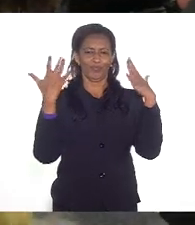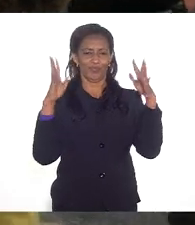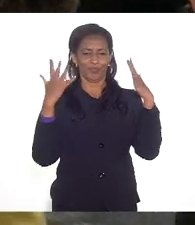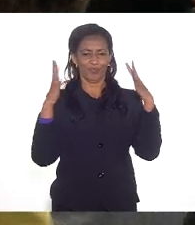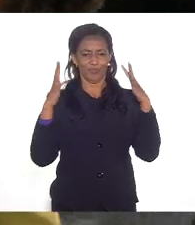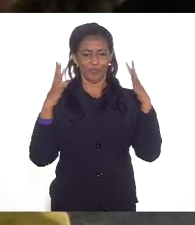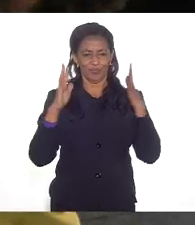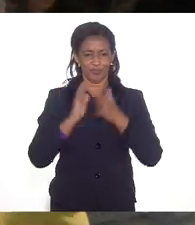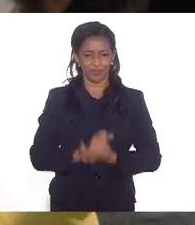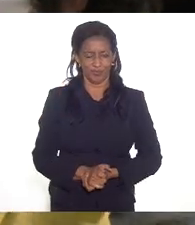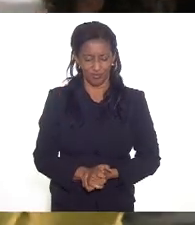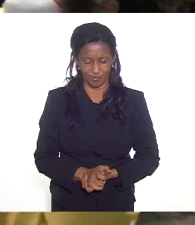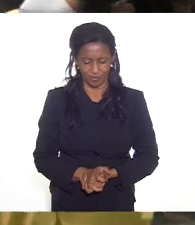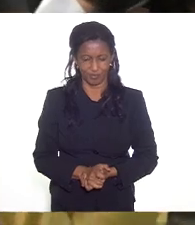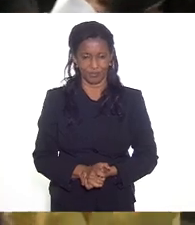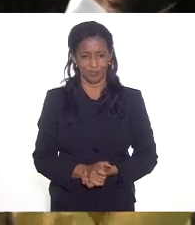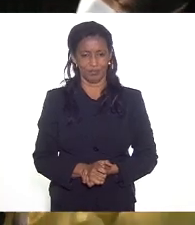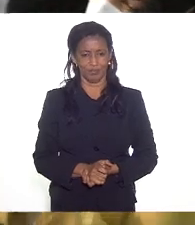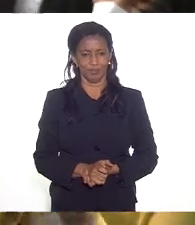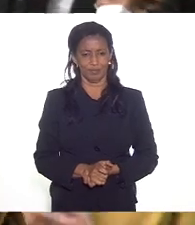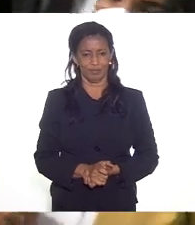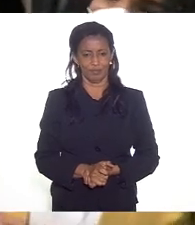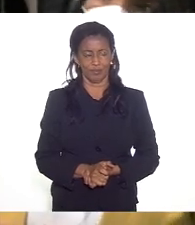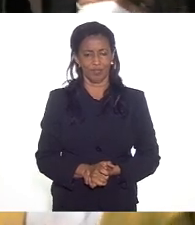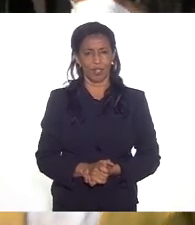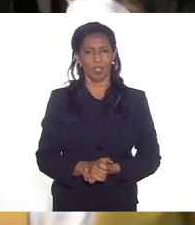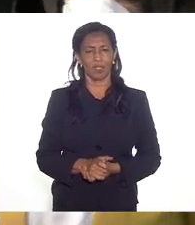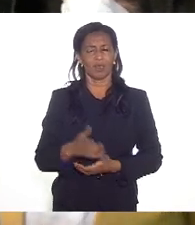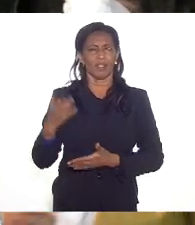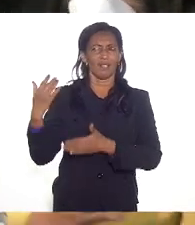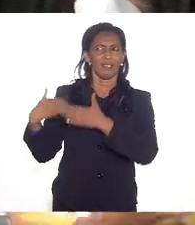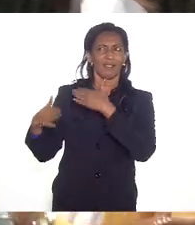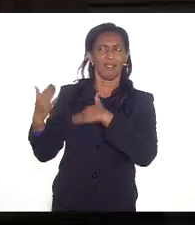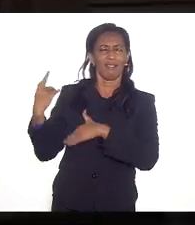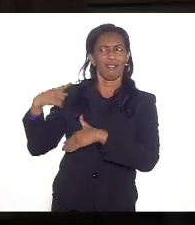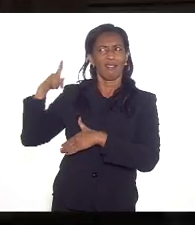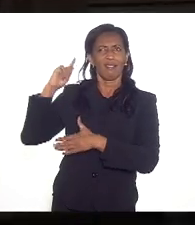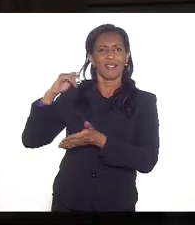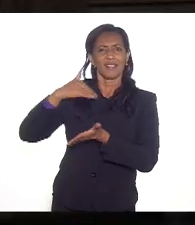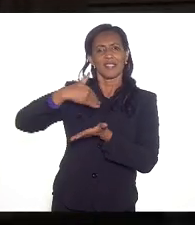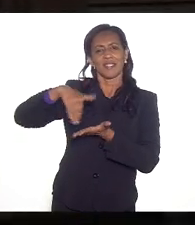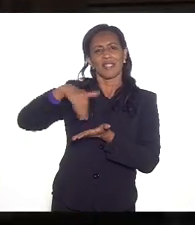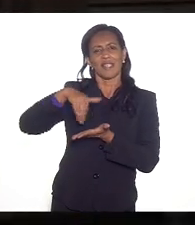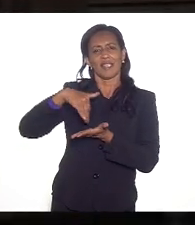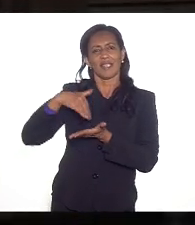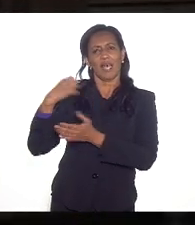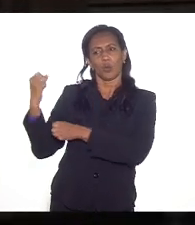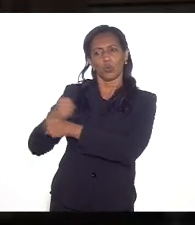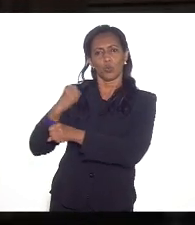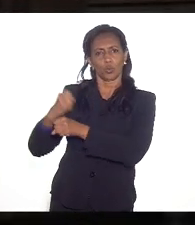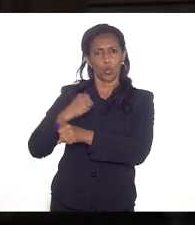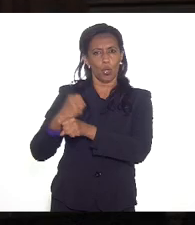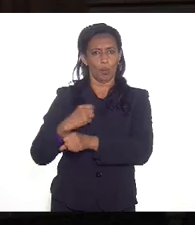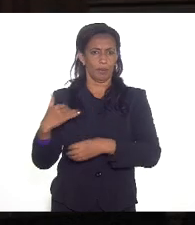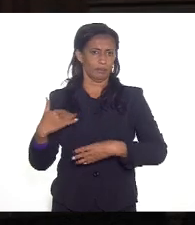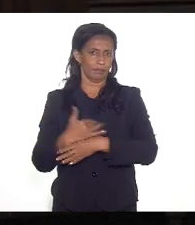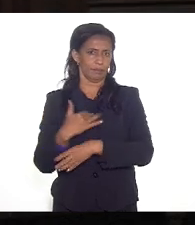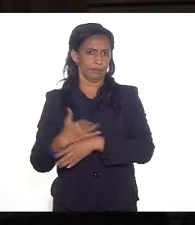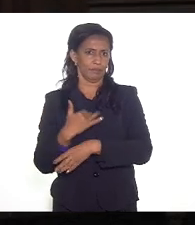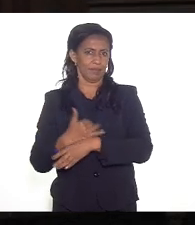E desde quando fui secretário de obras da cidade do Rio de Janeiro